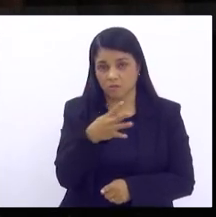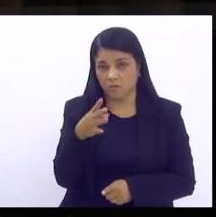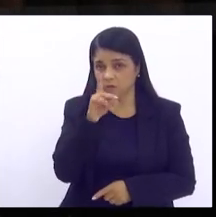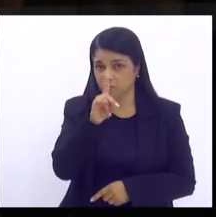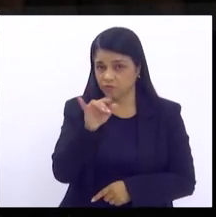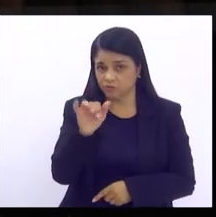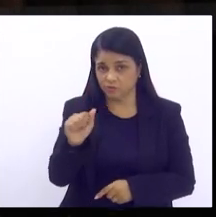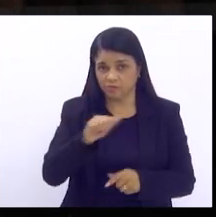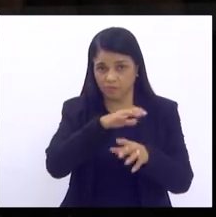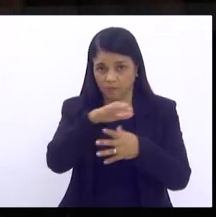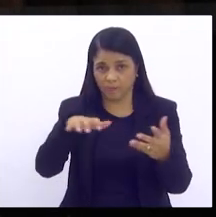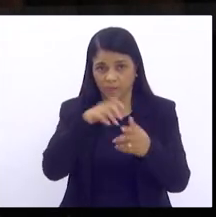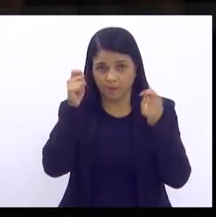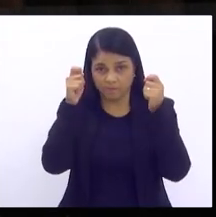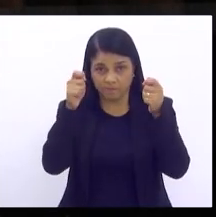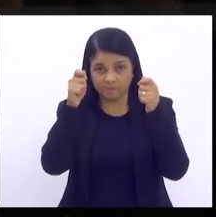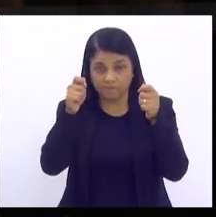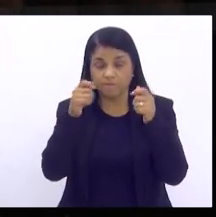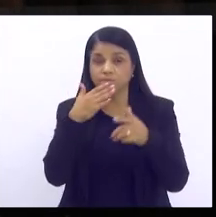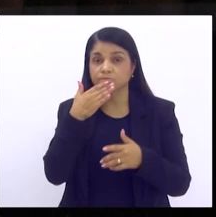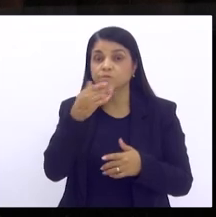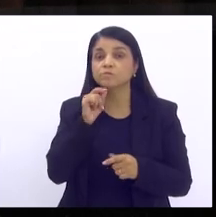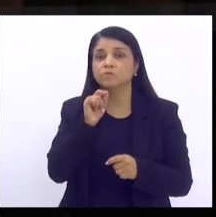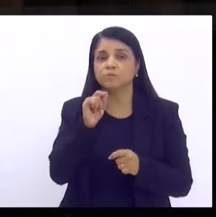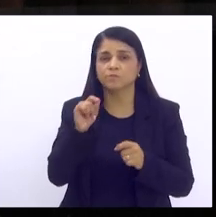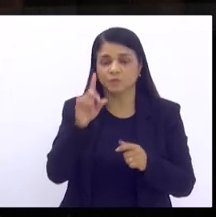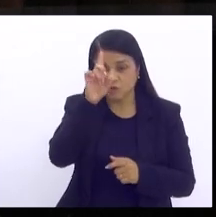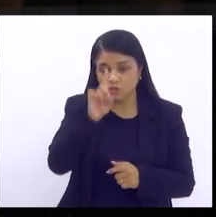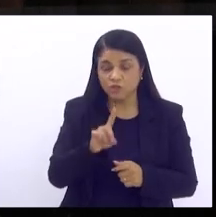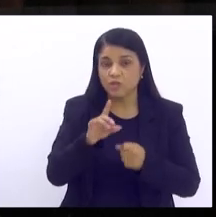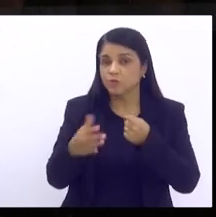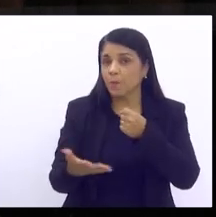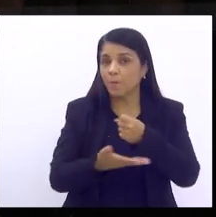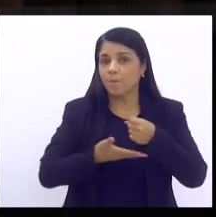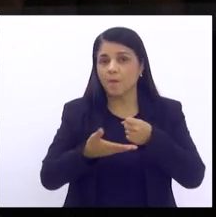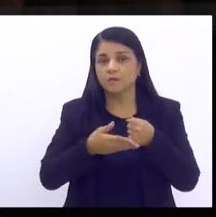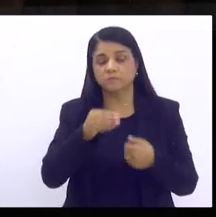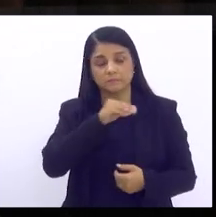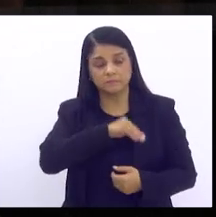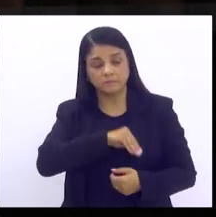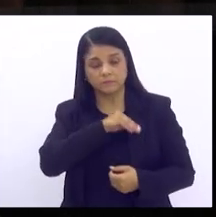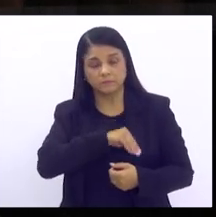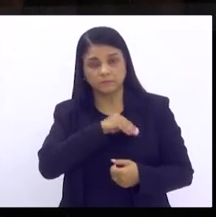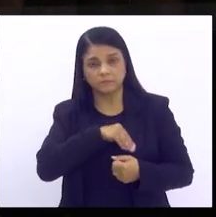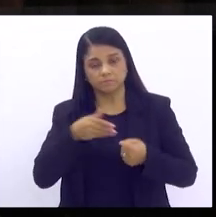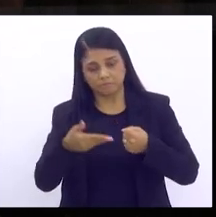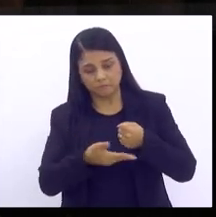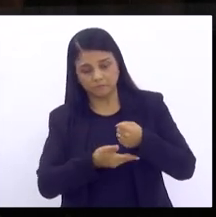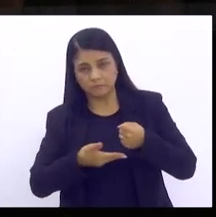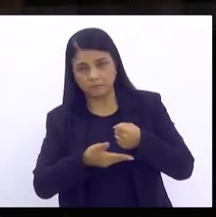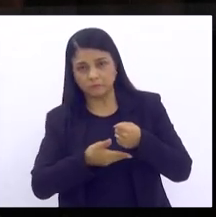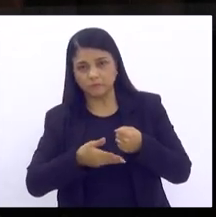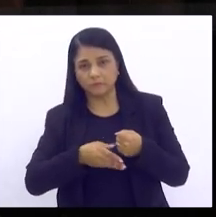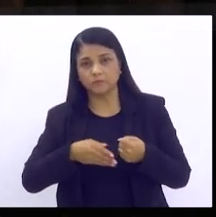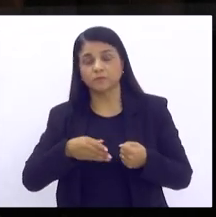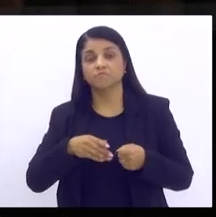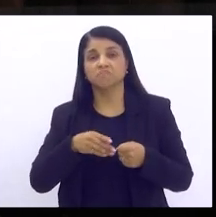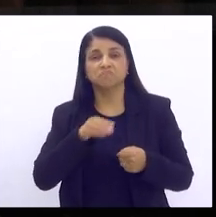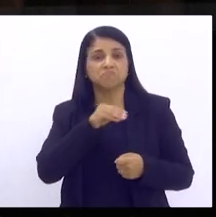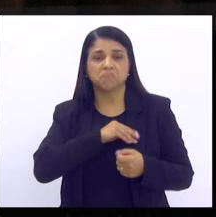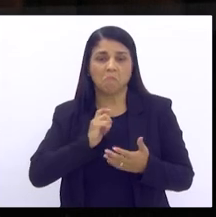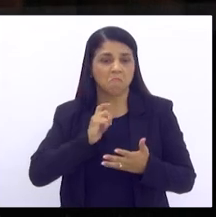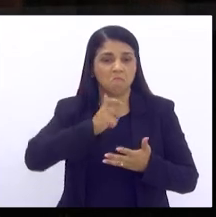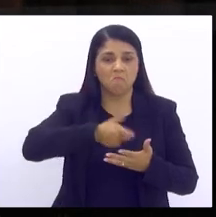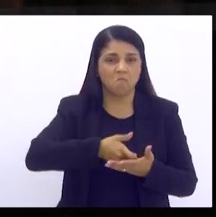precisamente, para reivindicar um direito básico, que possam receber o piso do magistério, que ainda não foi